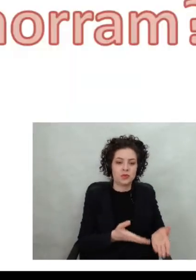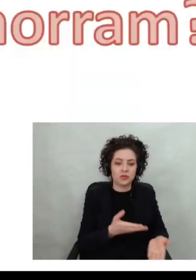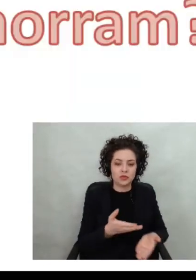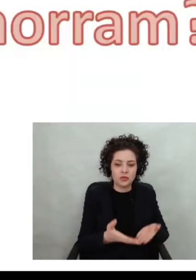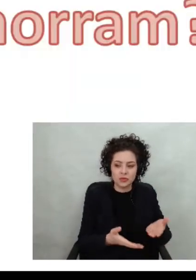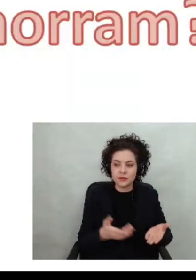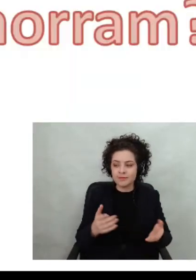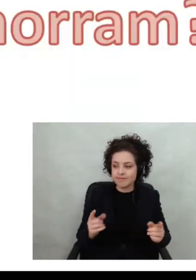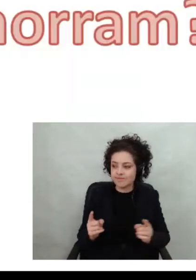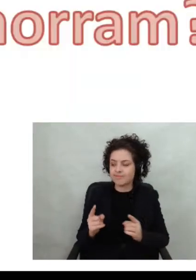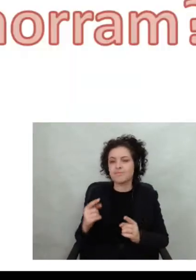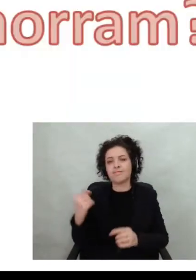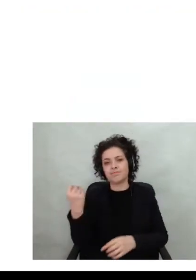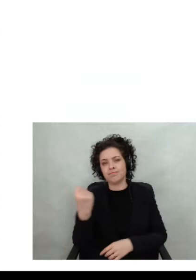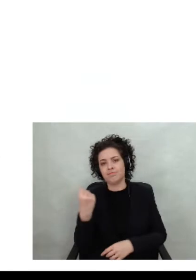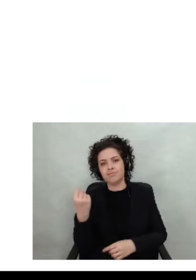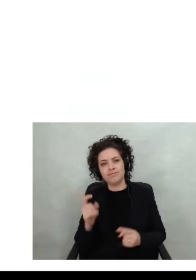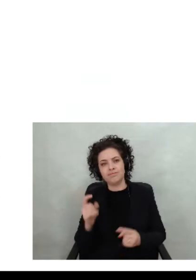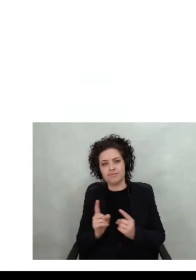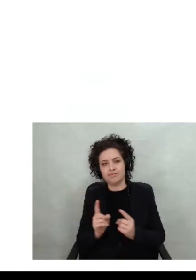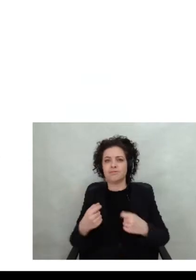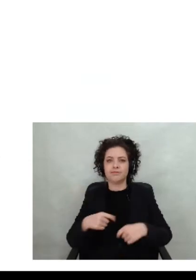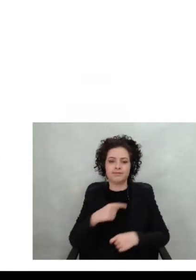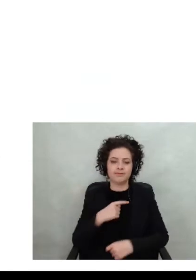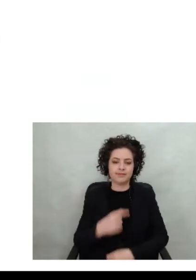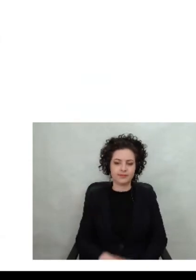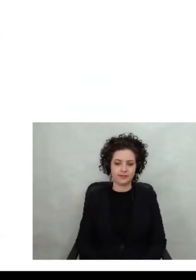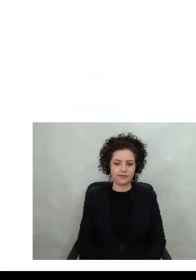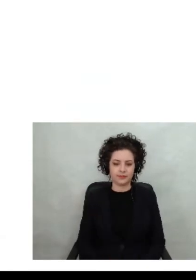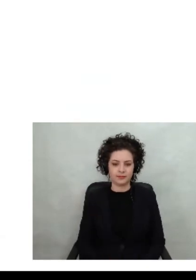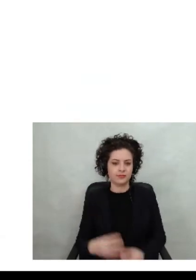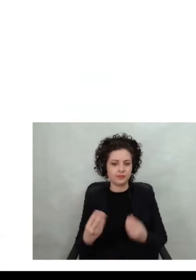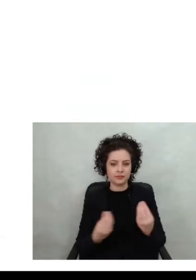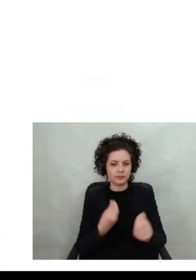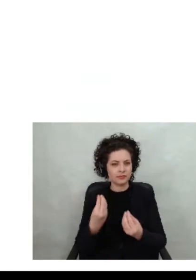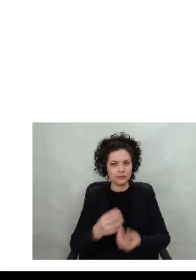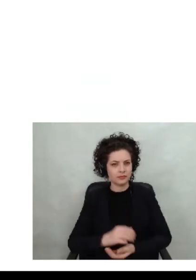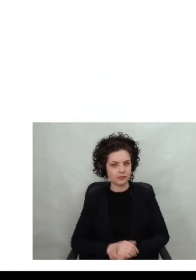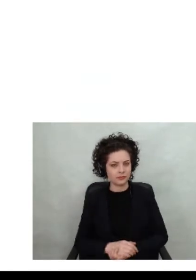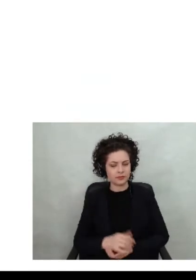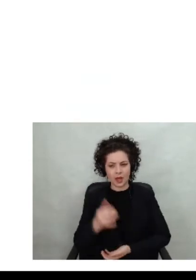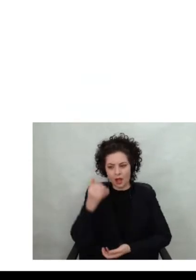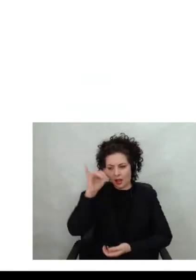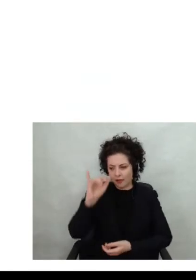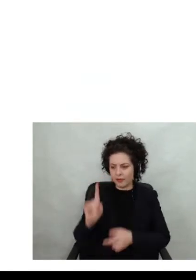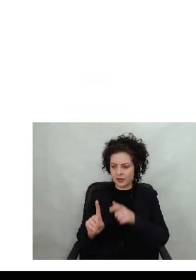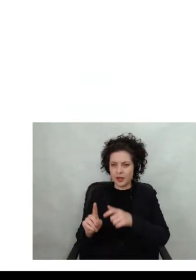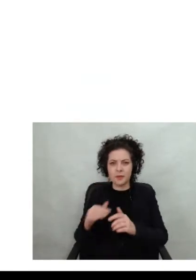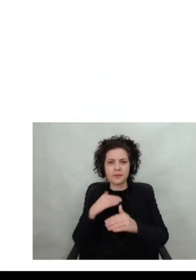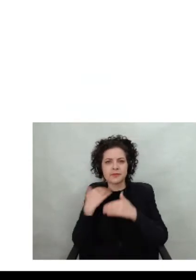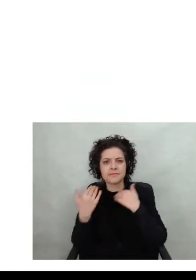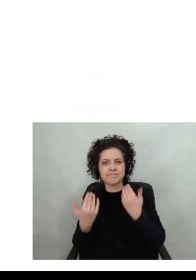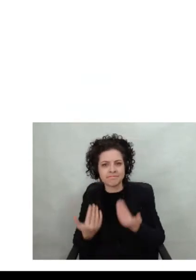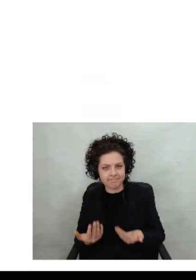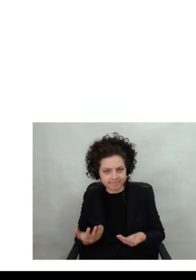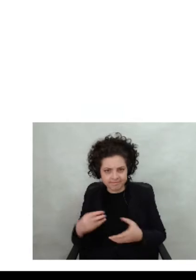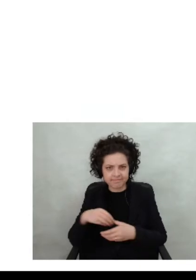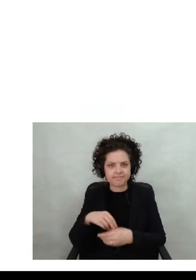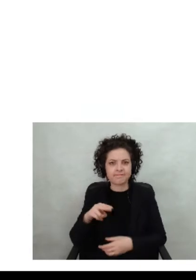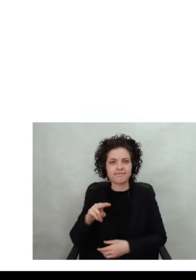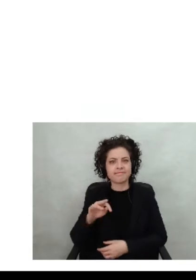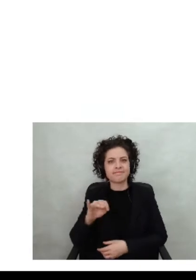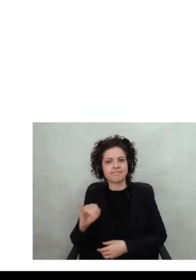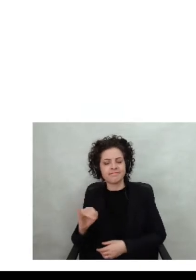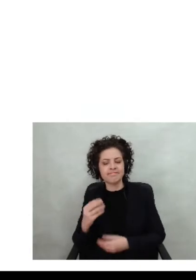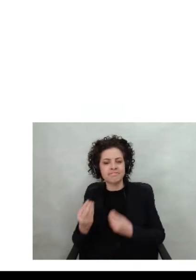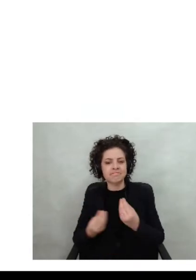gravidade. Como é que a gente faz isso, né? Na verdade, como é que evita que o paciente morra dentro da UTI, sendo